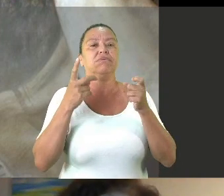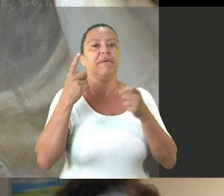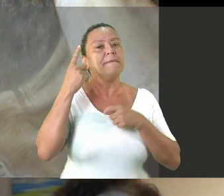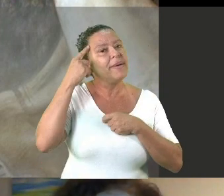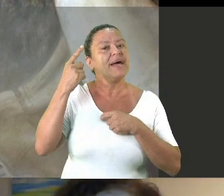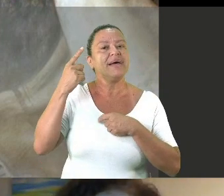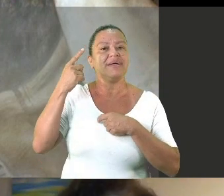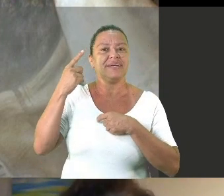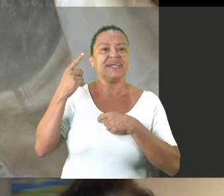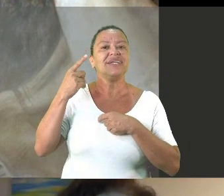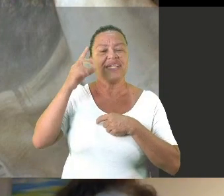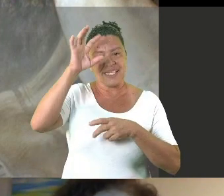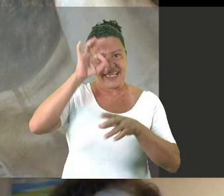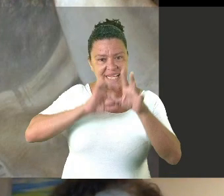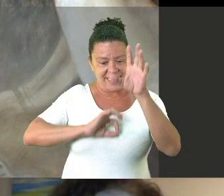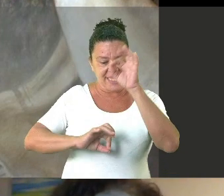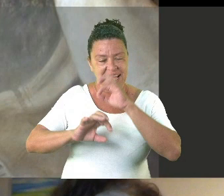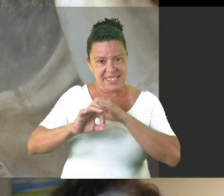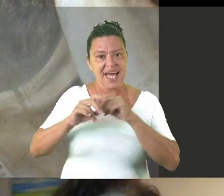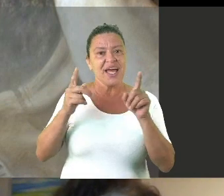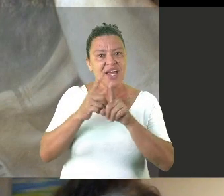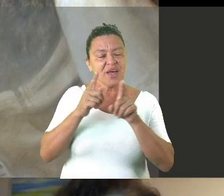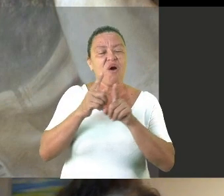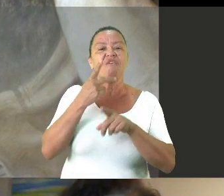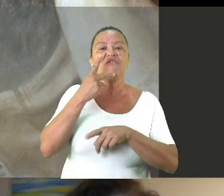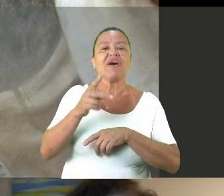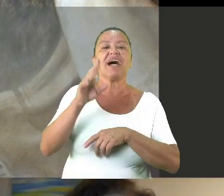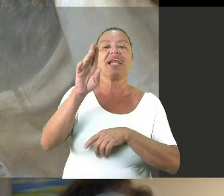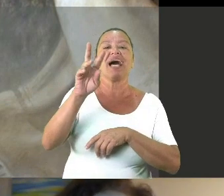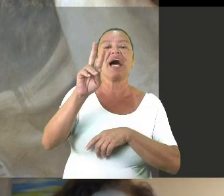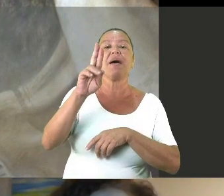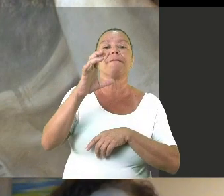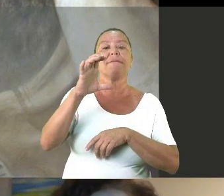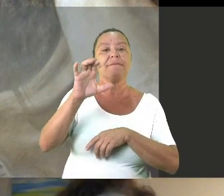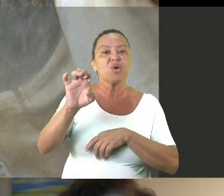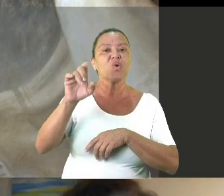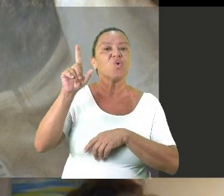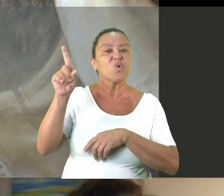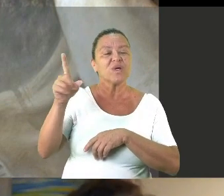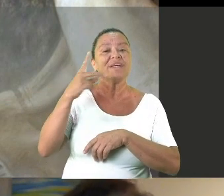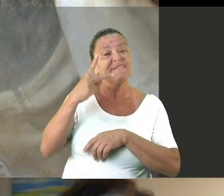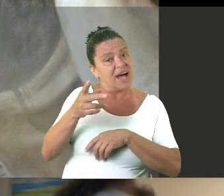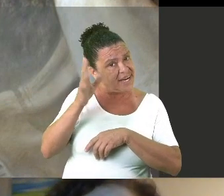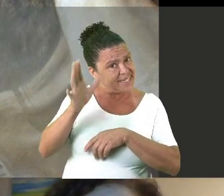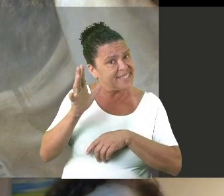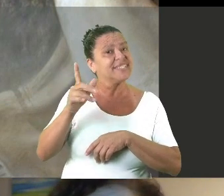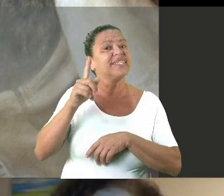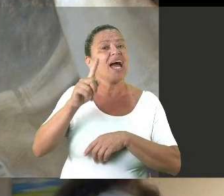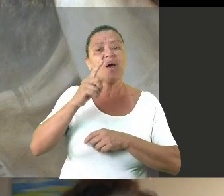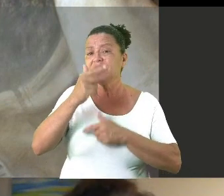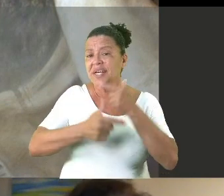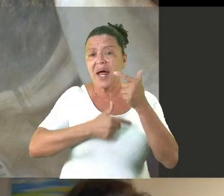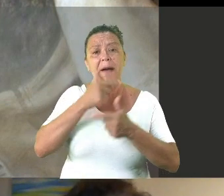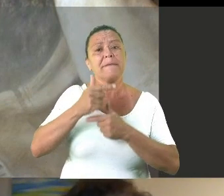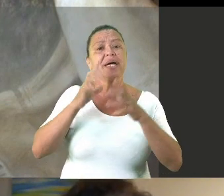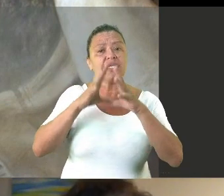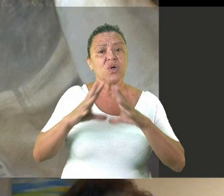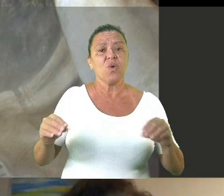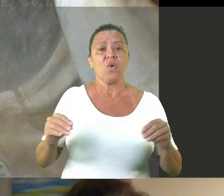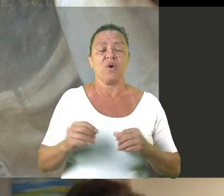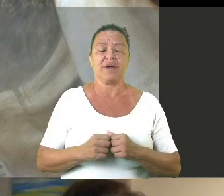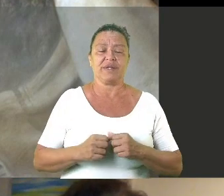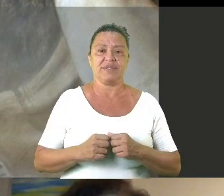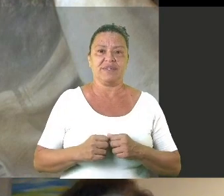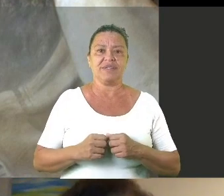enviamos às nossas células, como diz Bruce Lipton, a gente ajudar a todo um trabalho, por exemplo, de cura que